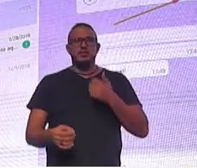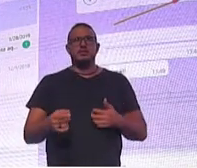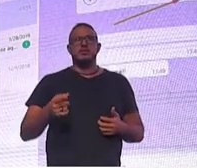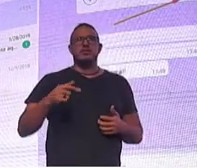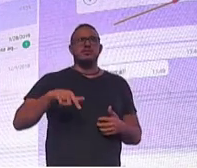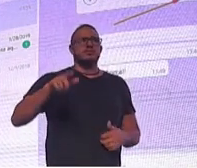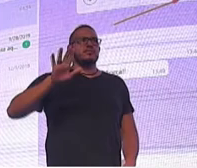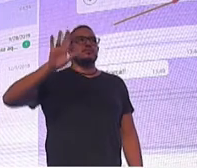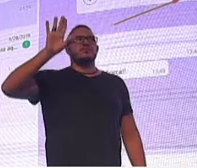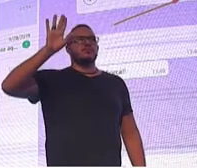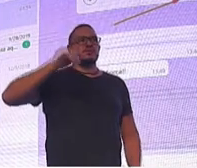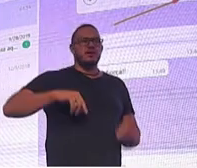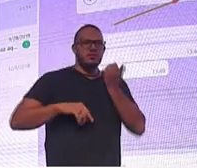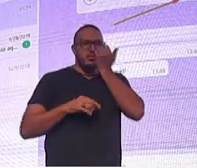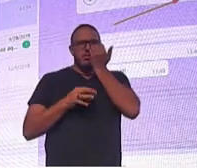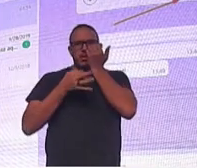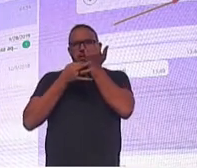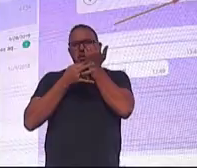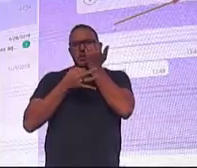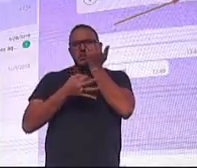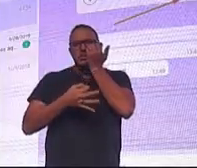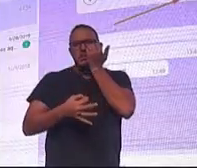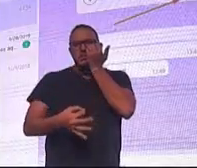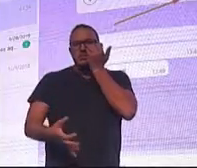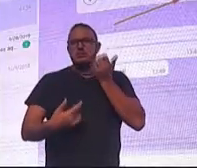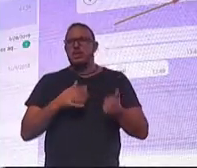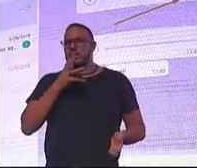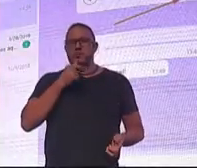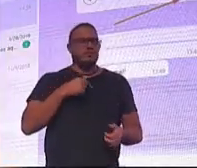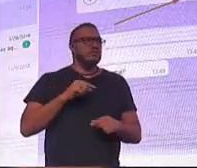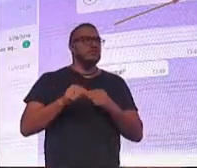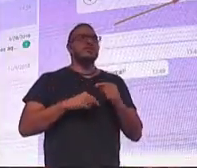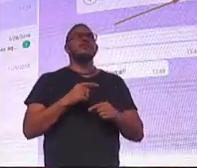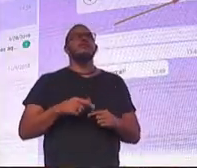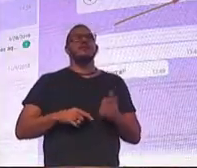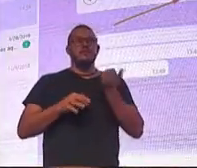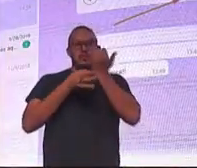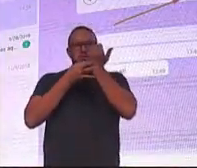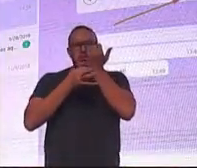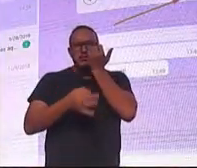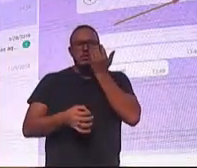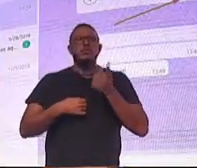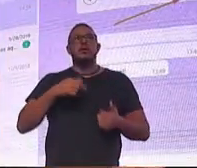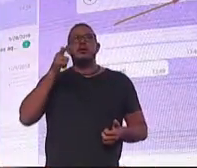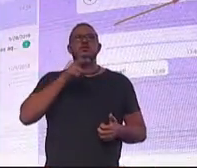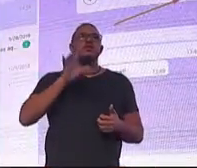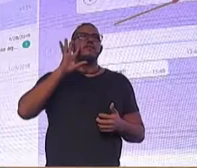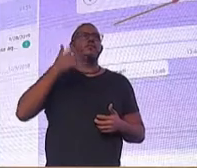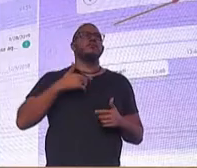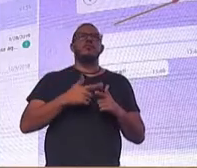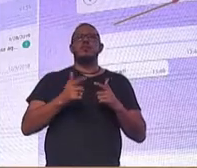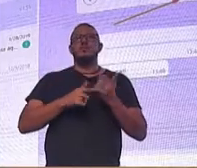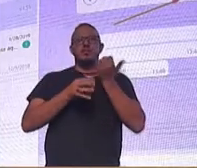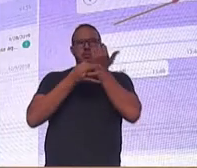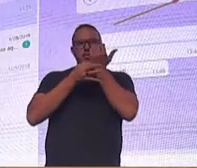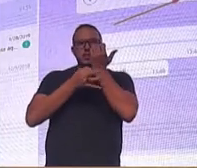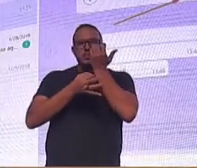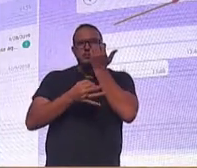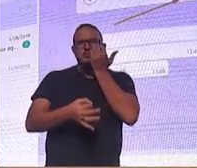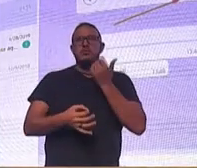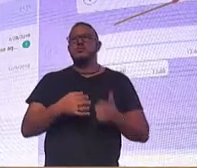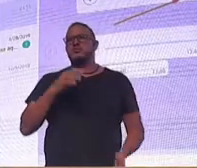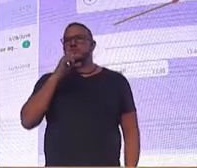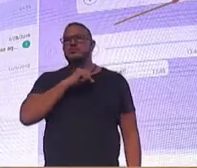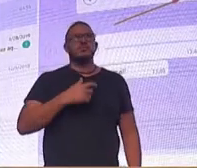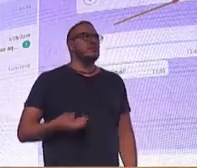favor. O que que vocês fazem, rapidinho, o que que vocês fazem com áudio longo? Como é que vocês resolvem o problema de áudio longo no trabalho ou no dia a dia de